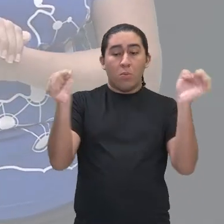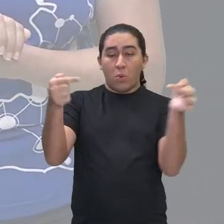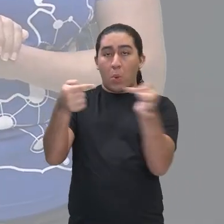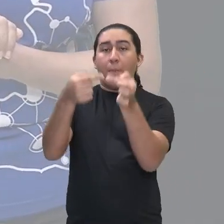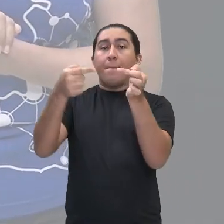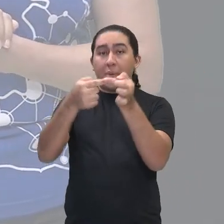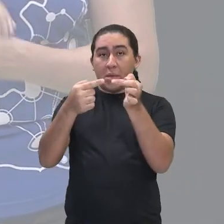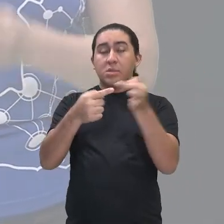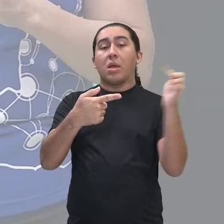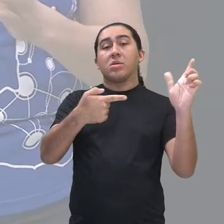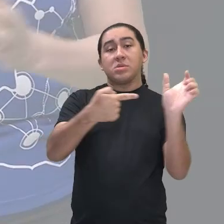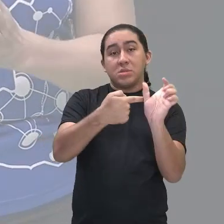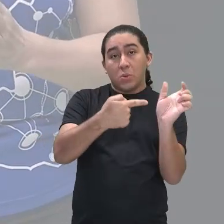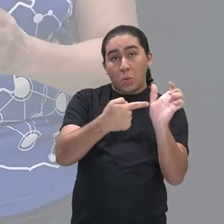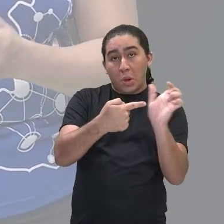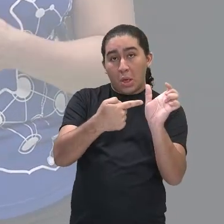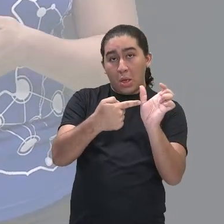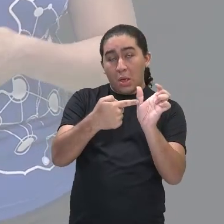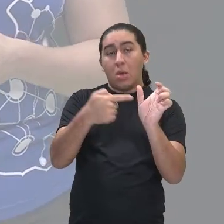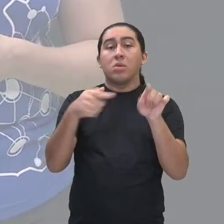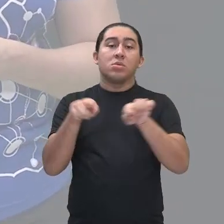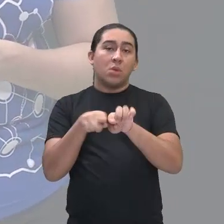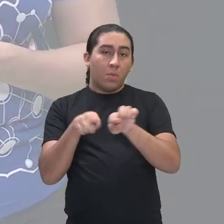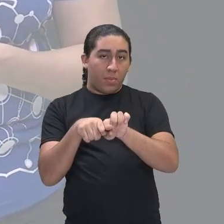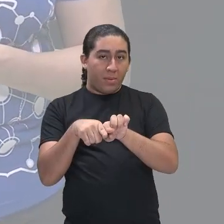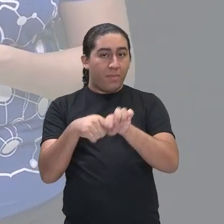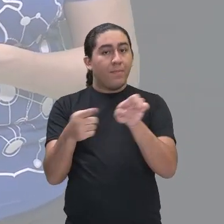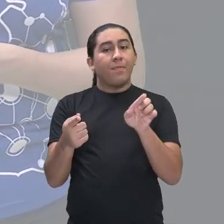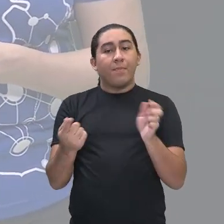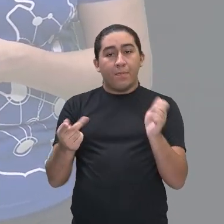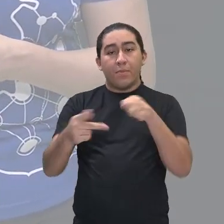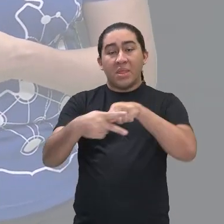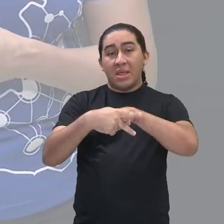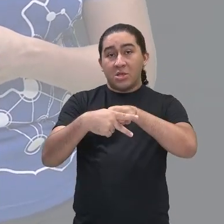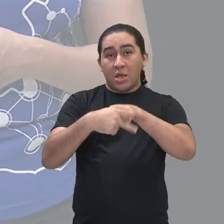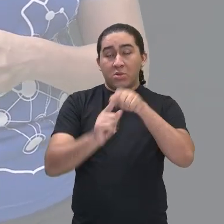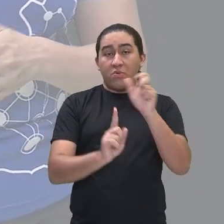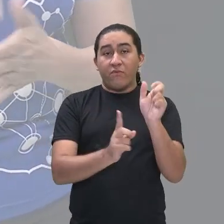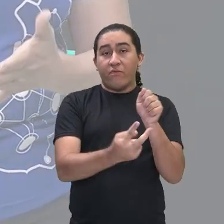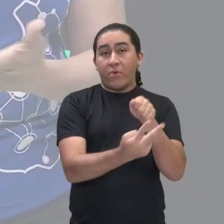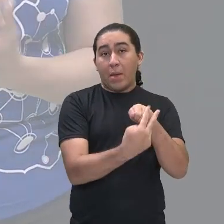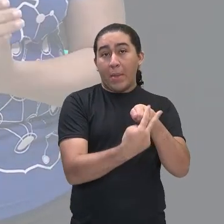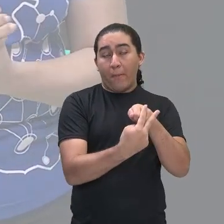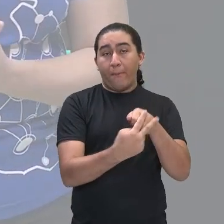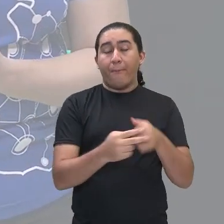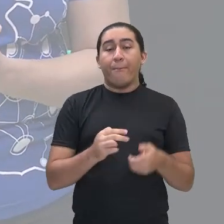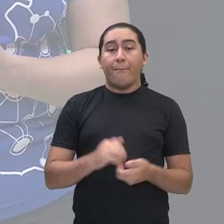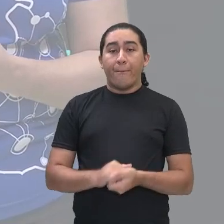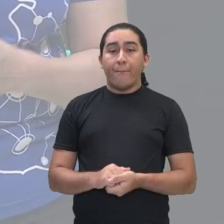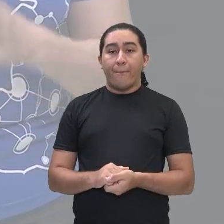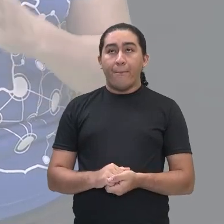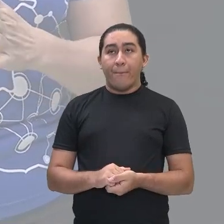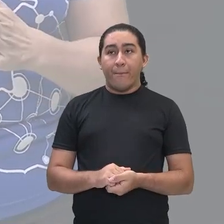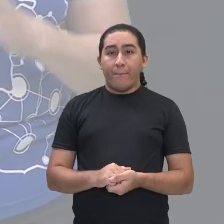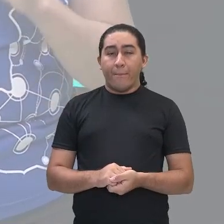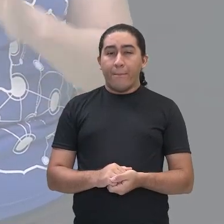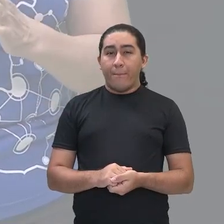o predicado, o verbo, o núcleo desse predicado verbal. Os